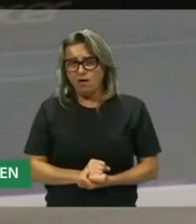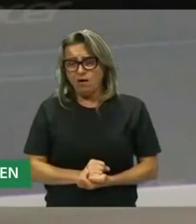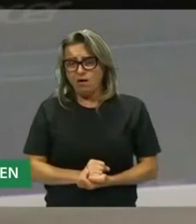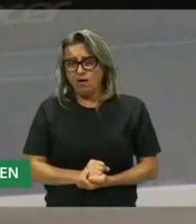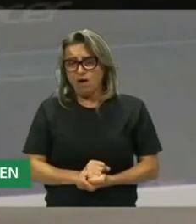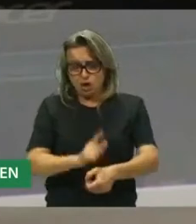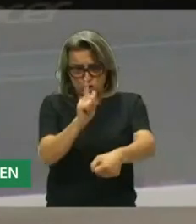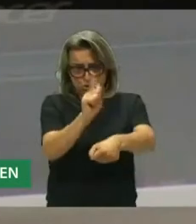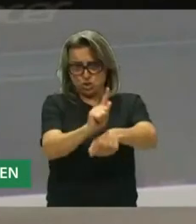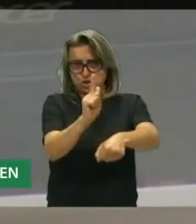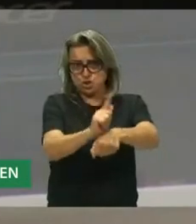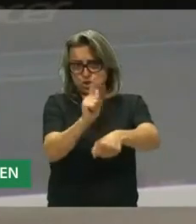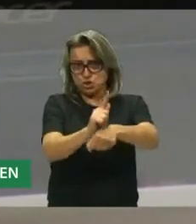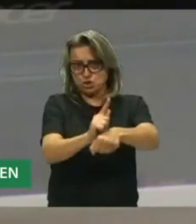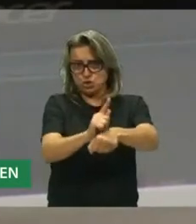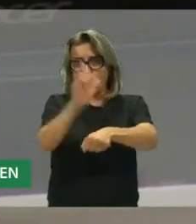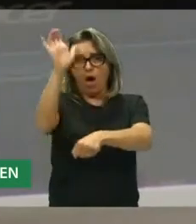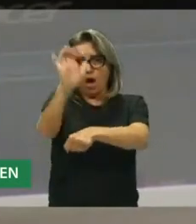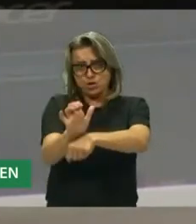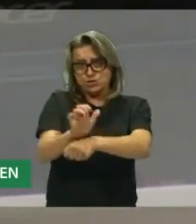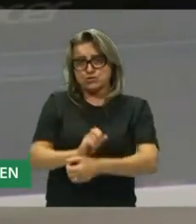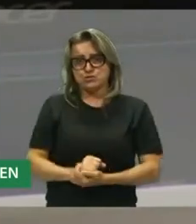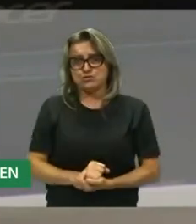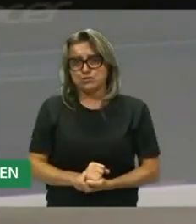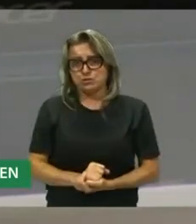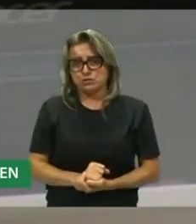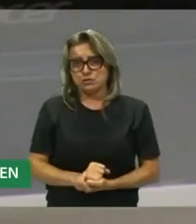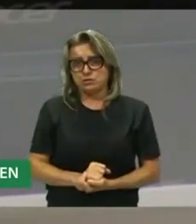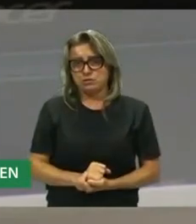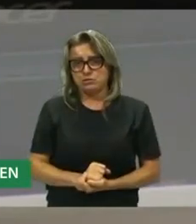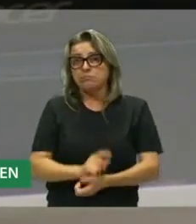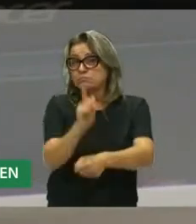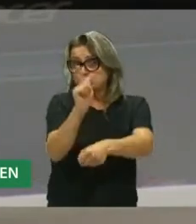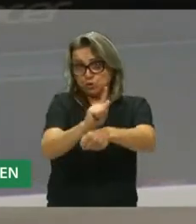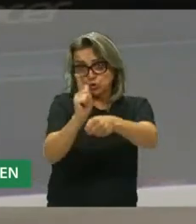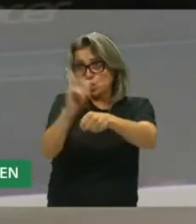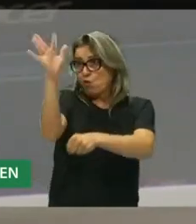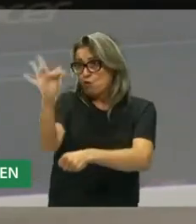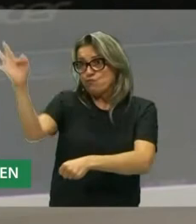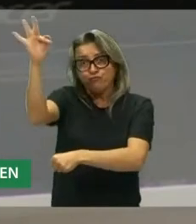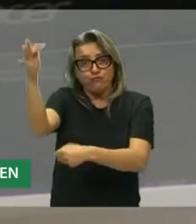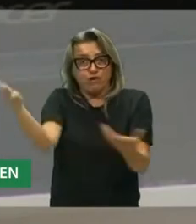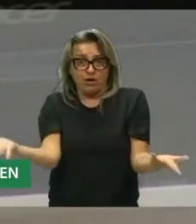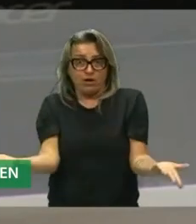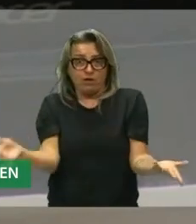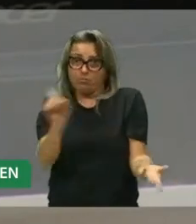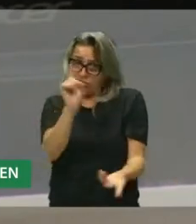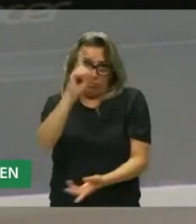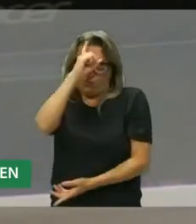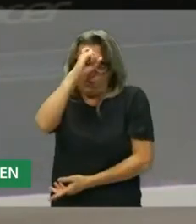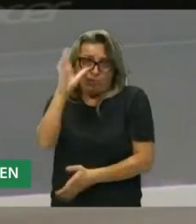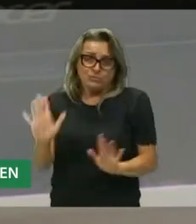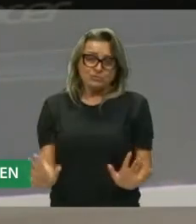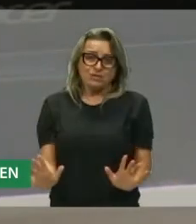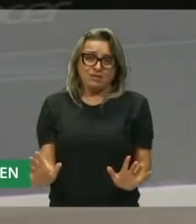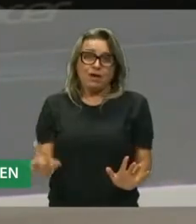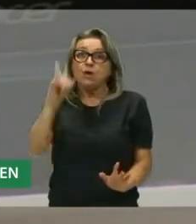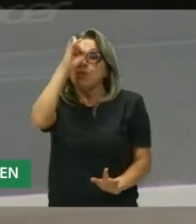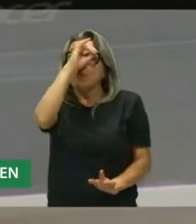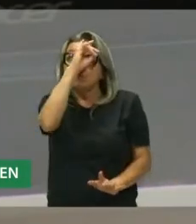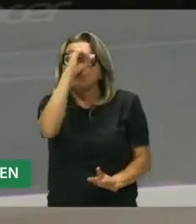os gestores estaduais e são os gestores federais. O Marieta precisa de